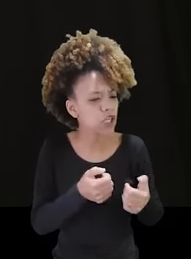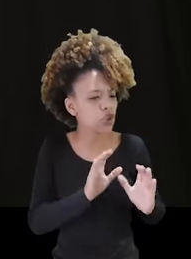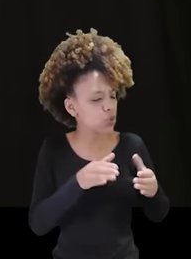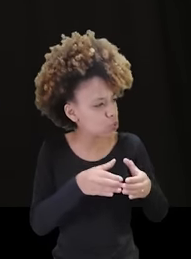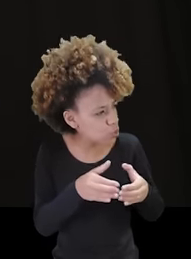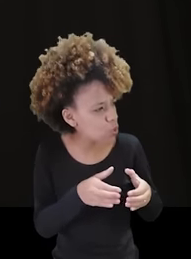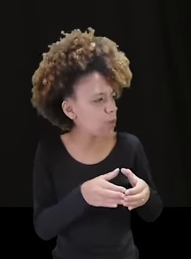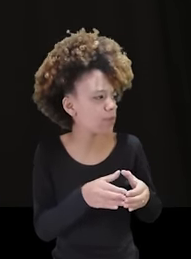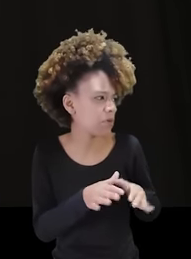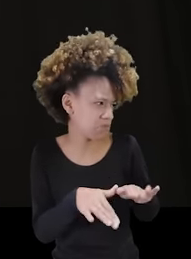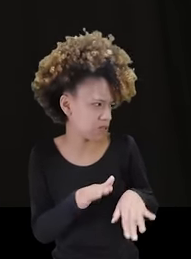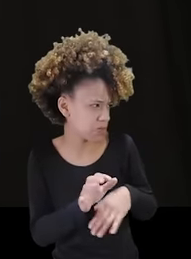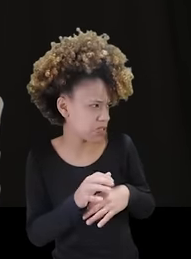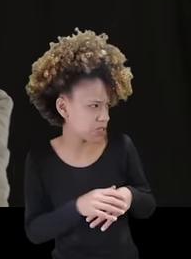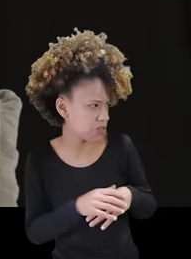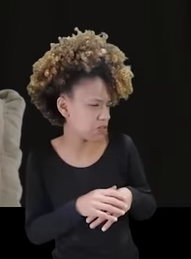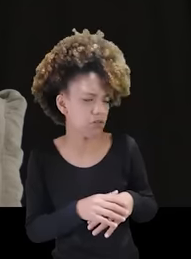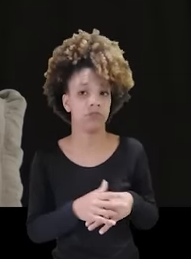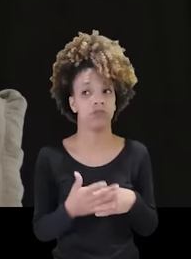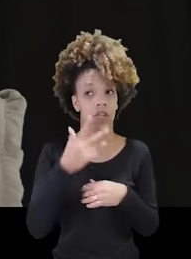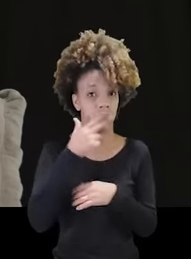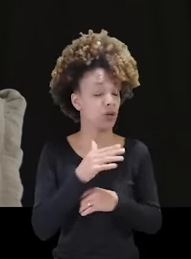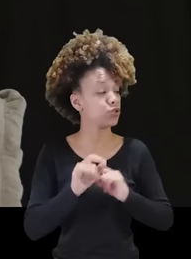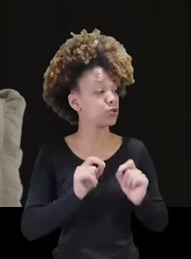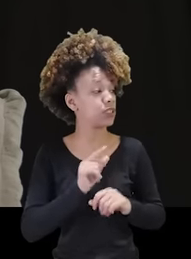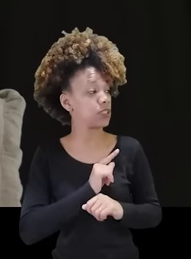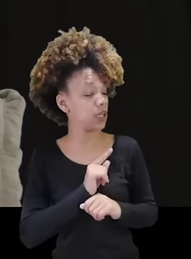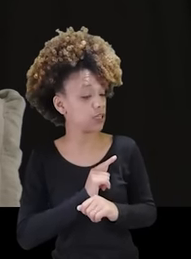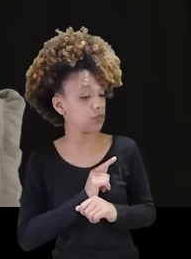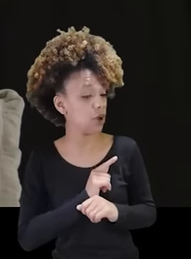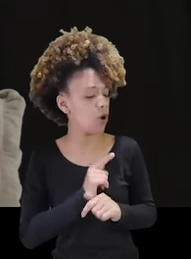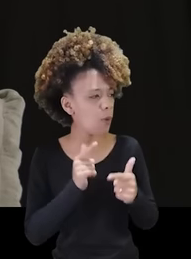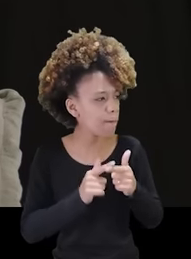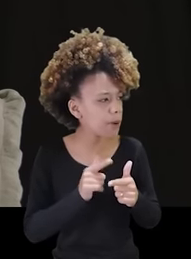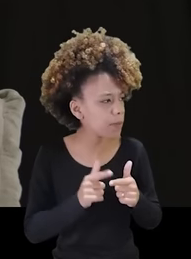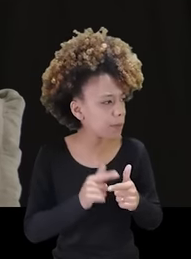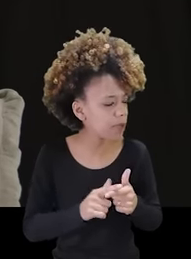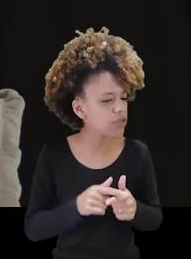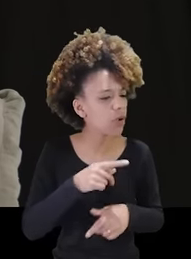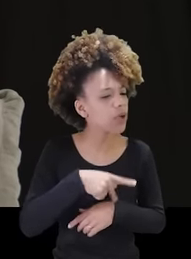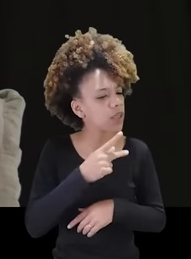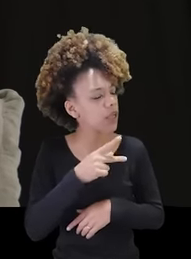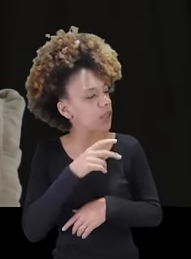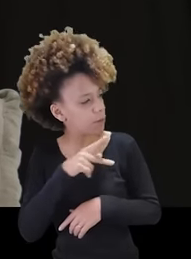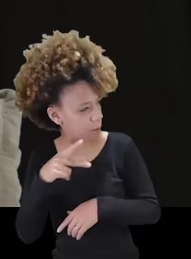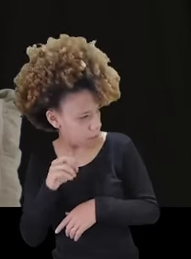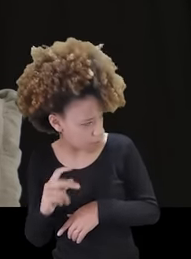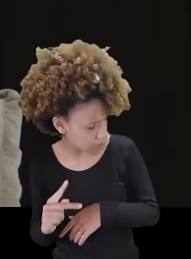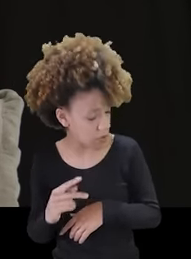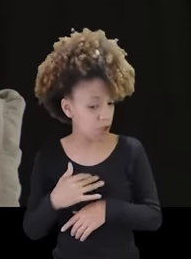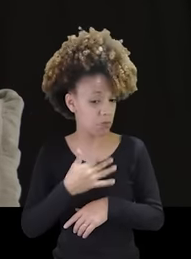joga num time é meio que isso quer dizer mas eu acho que o que tem a problemática do k-pop que eu acho que as pessoas elas